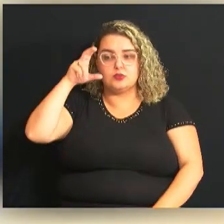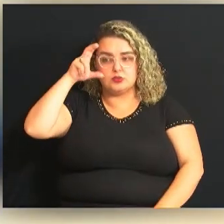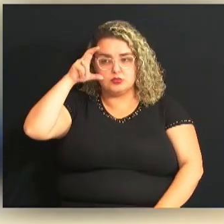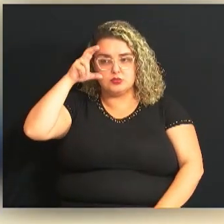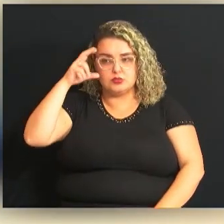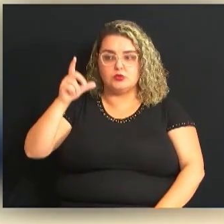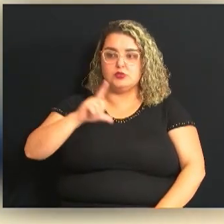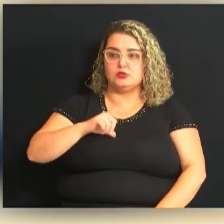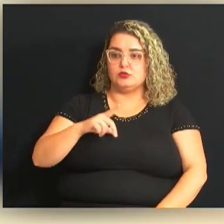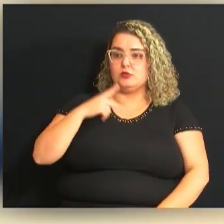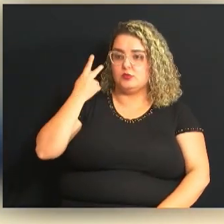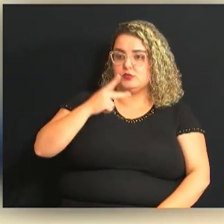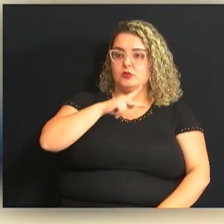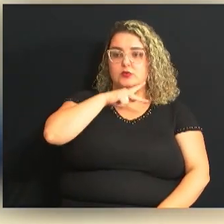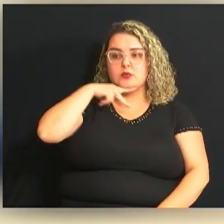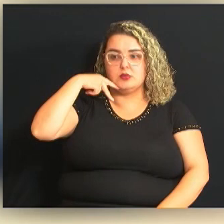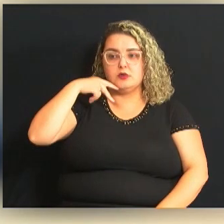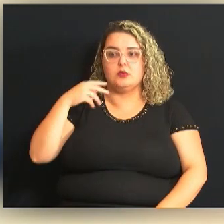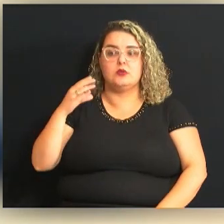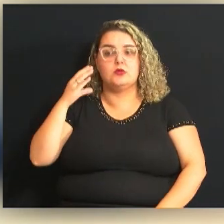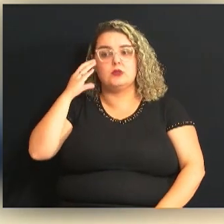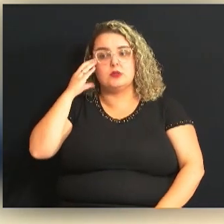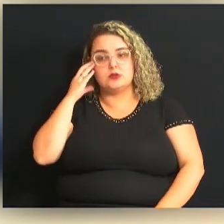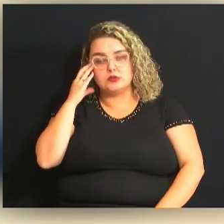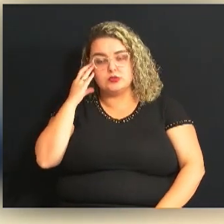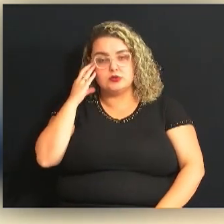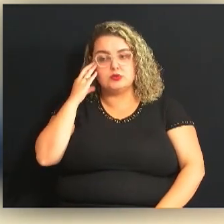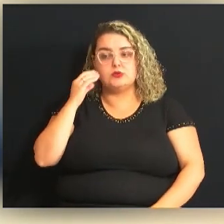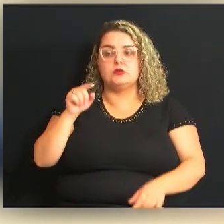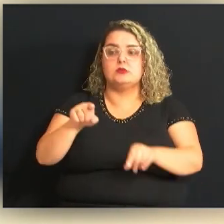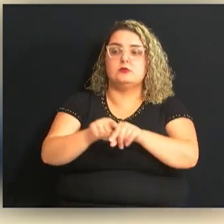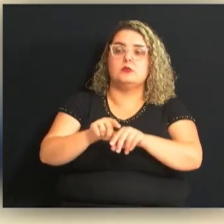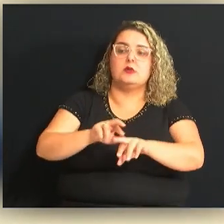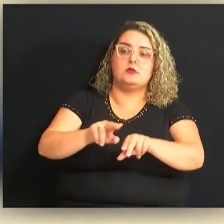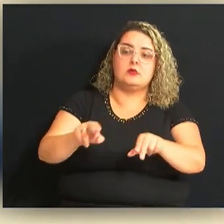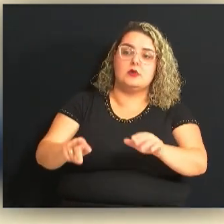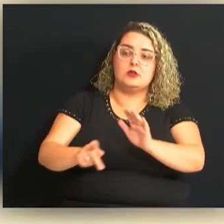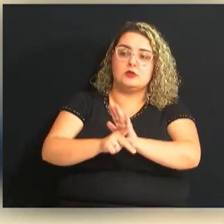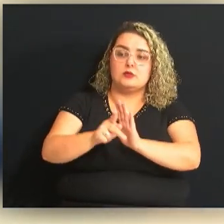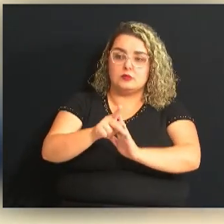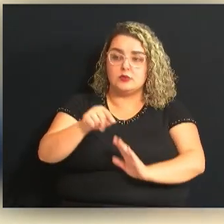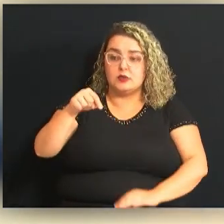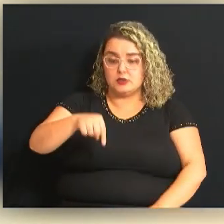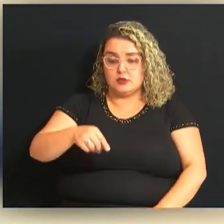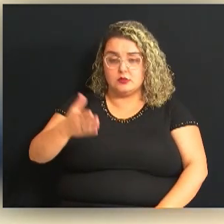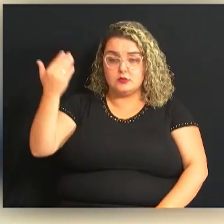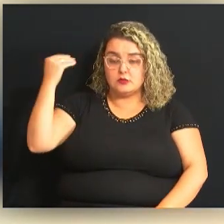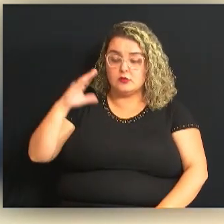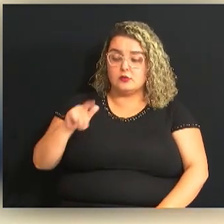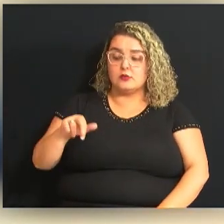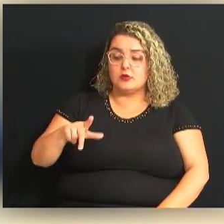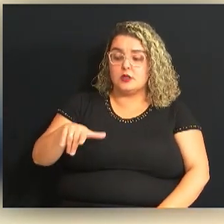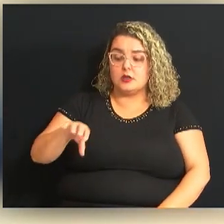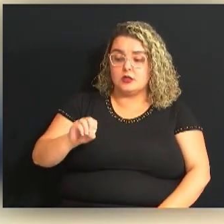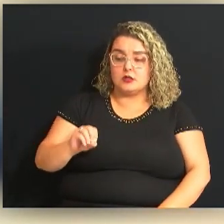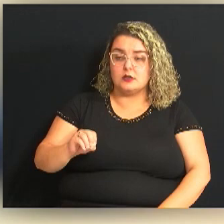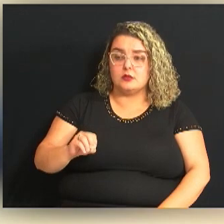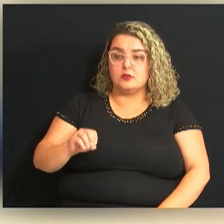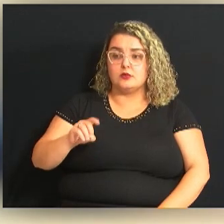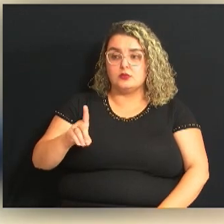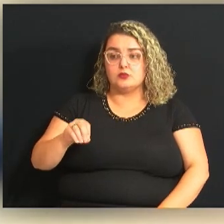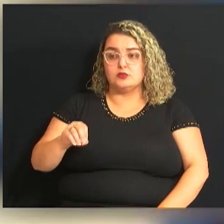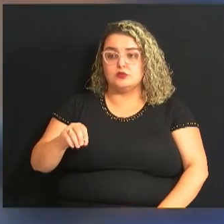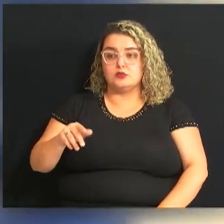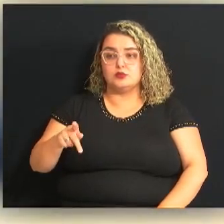Permínio Monteiro, o vereador Luiz Henrique Cirilo, e também tivemos um projeto, um vereador que foi dessa casa aqui, o Carlão do PT, que a Guida acabou